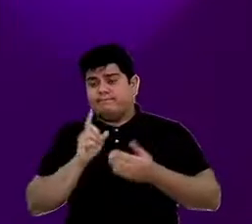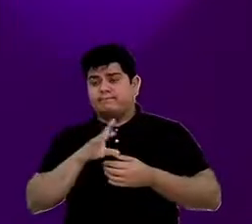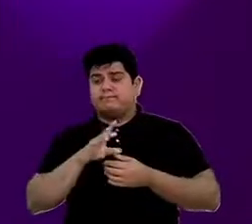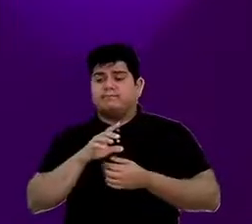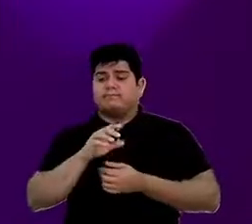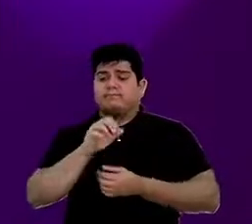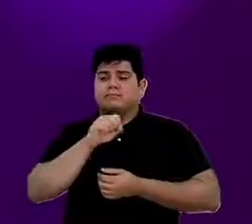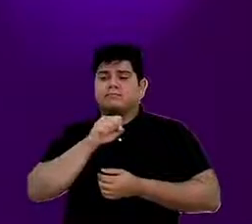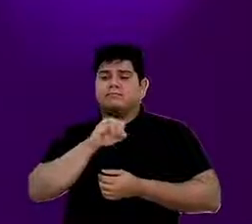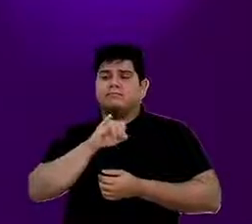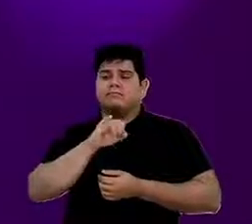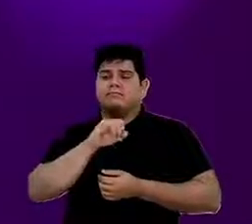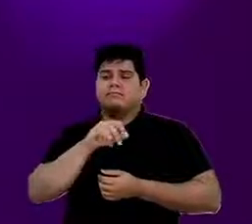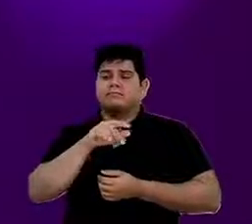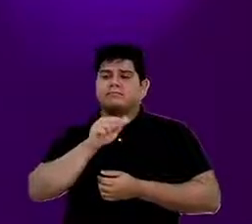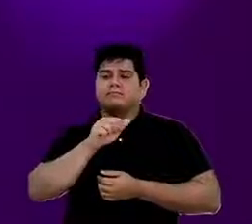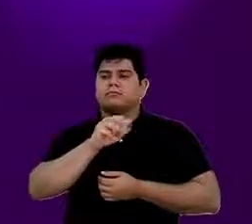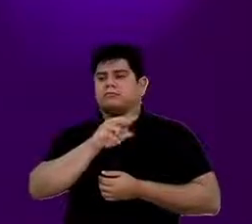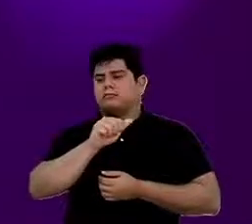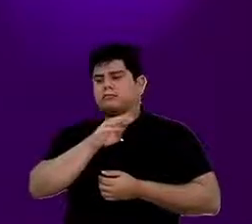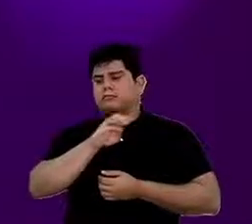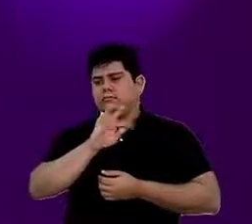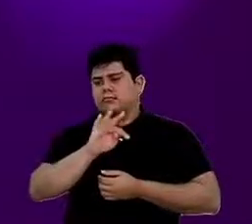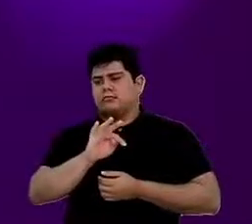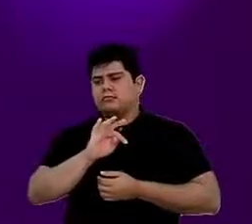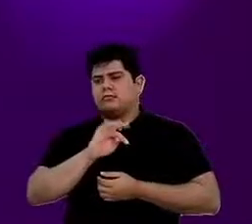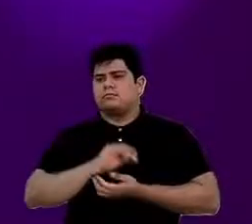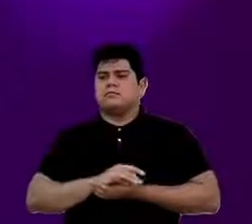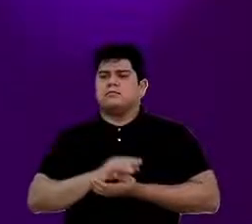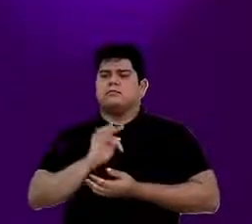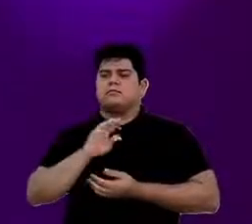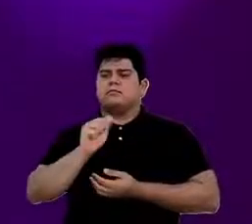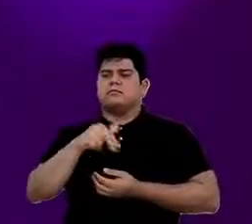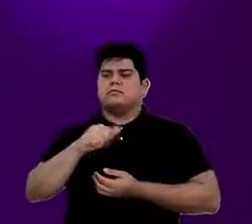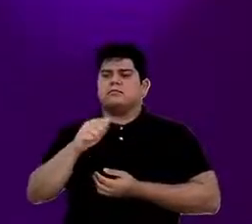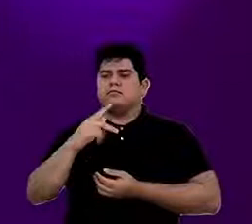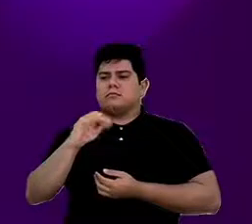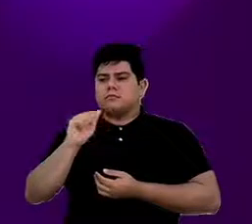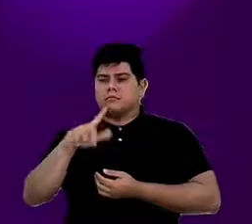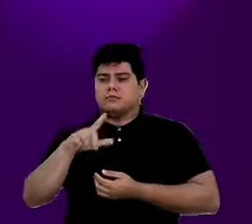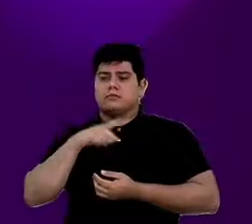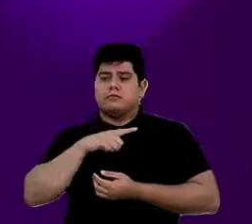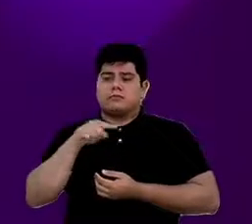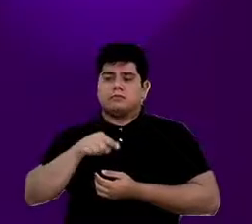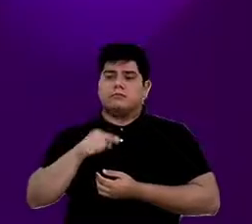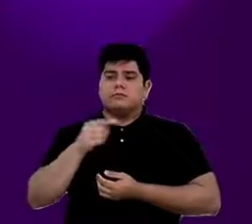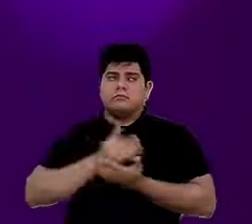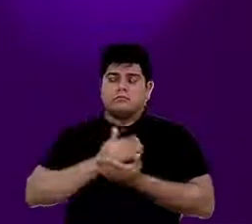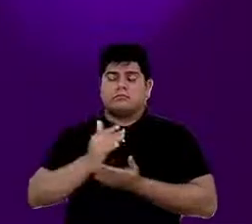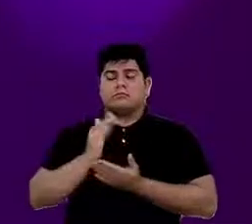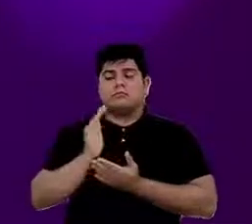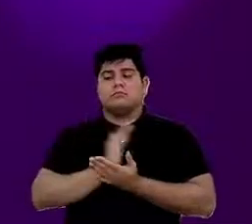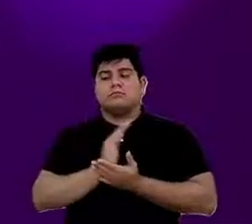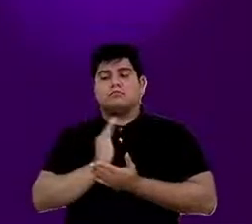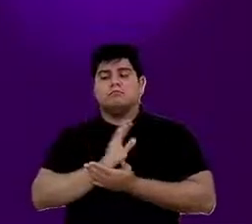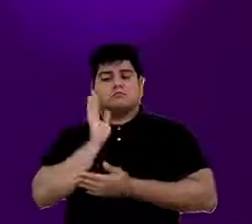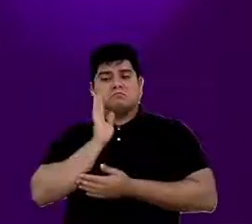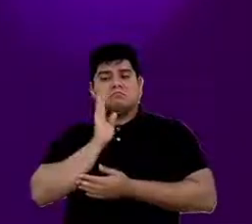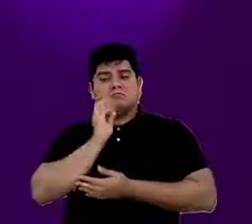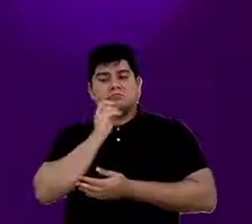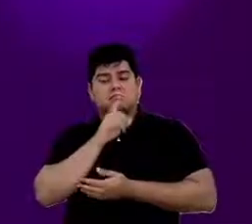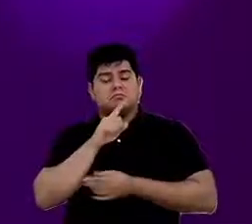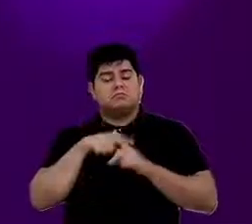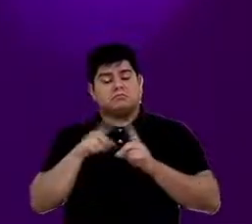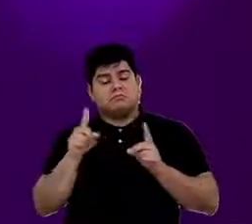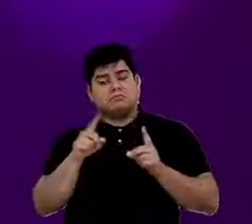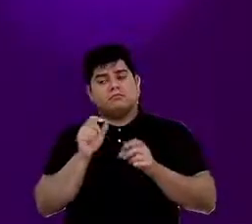a Tendyne, da Abbott, que é transapical, com resultados iniciais interessantes, mas a